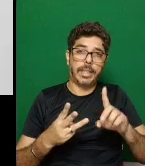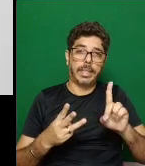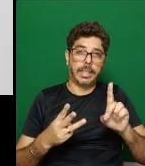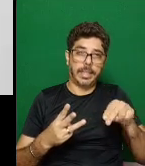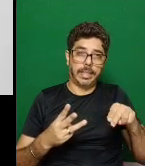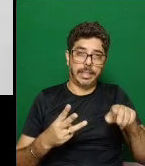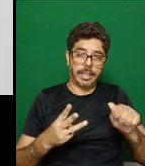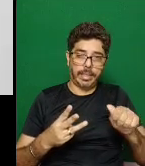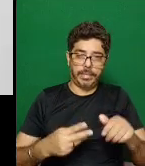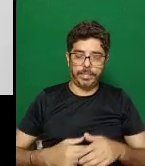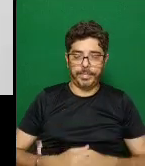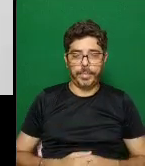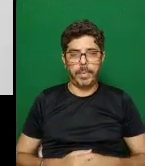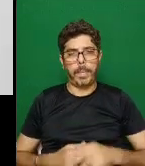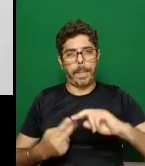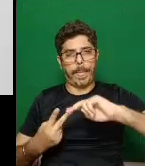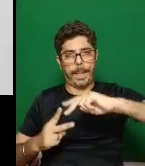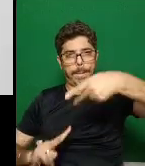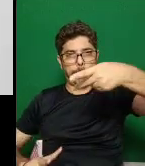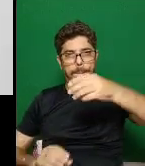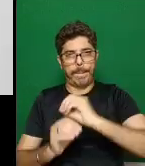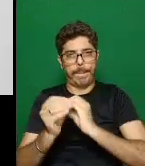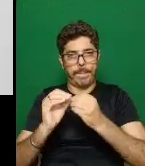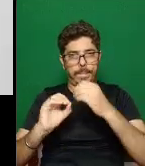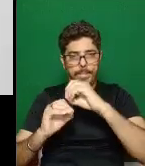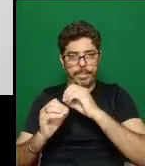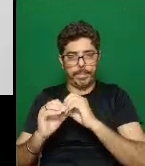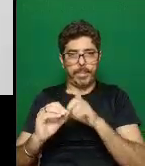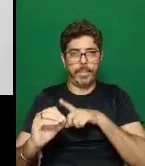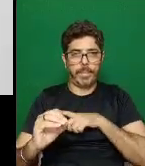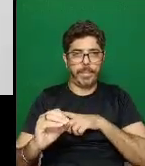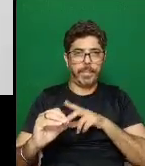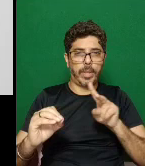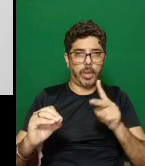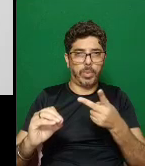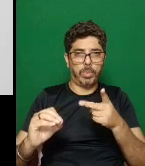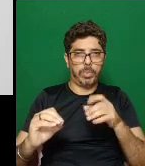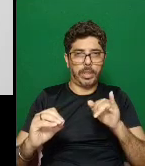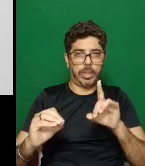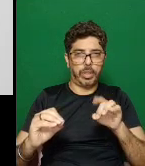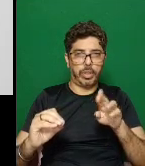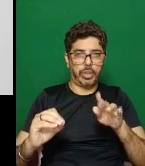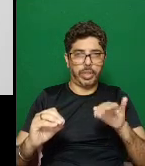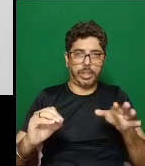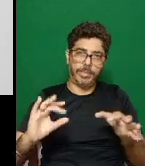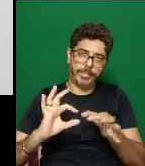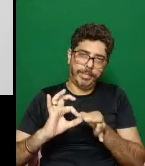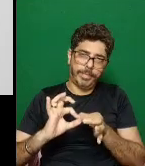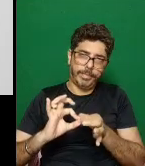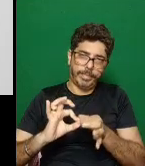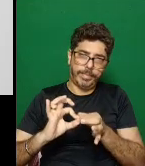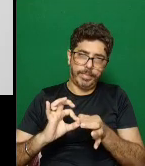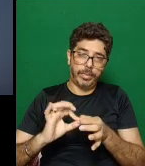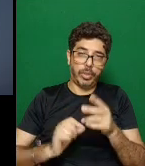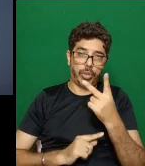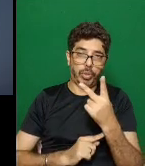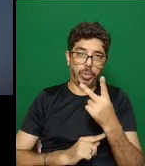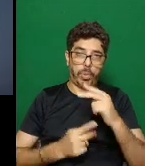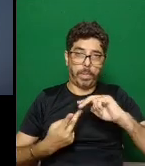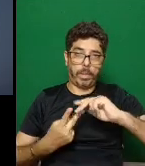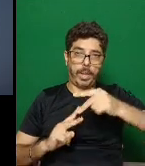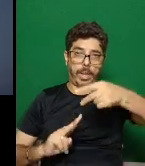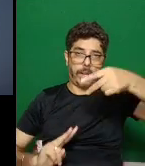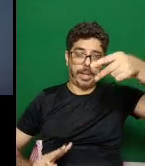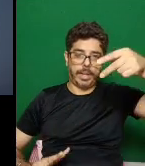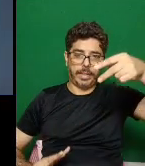caso da molécula de DNA, são justamente as ligações de hidrogênio as responsáveis por sua estrutura de dupla hélice. No DNA,